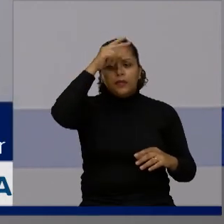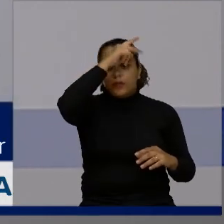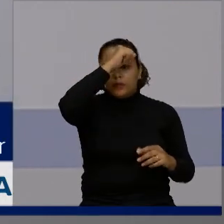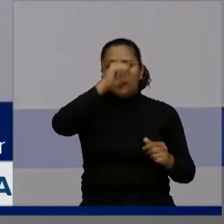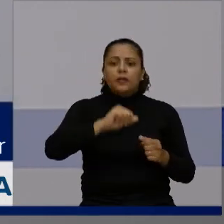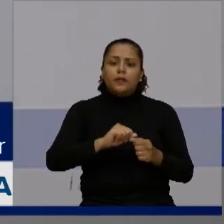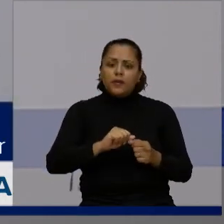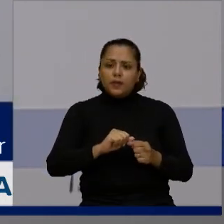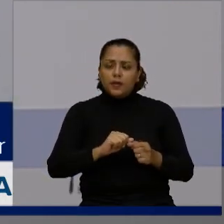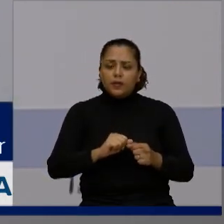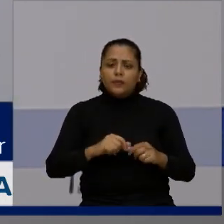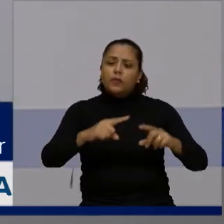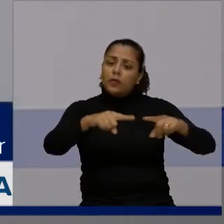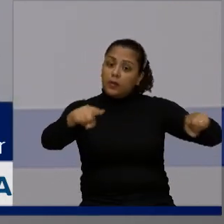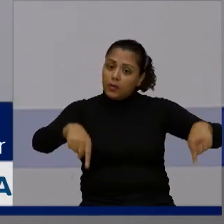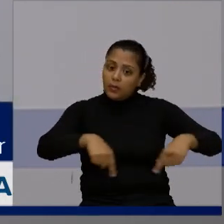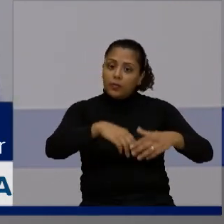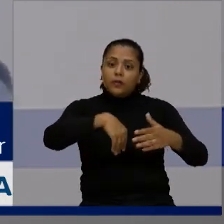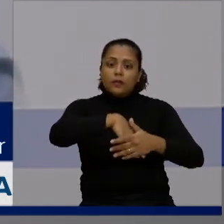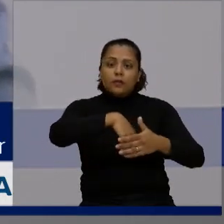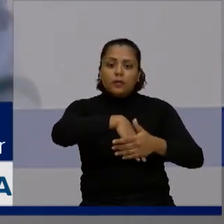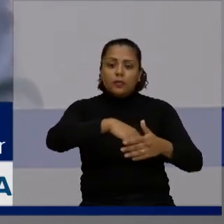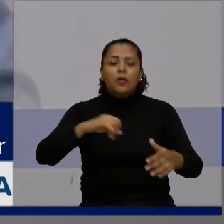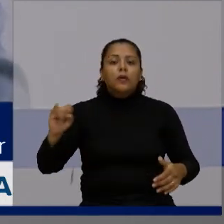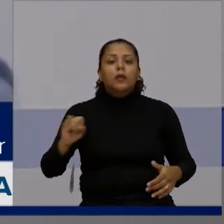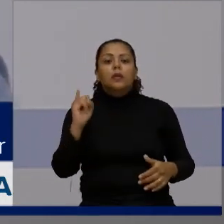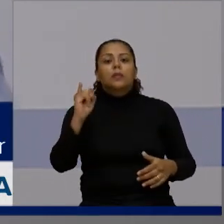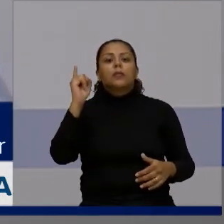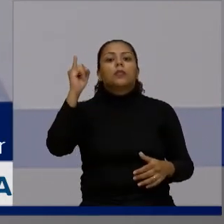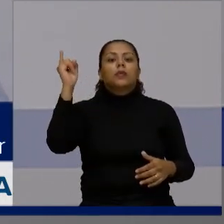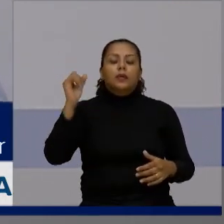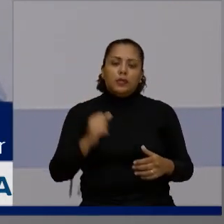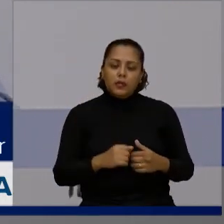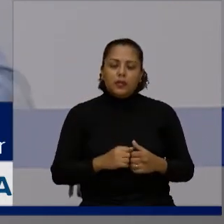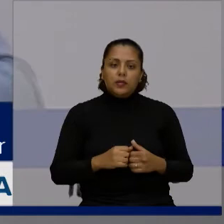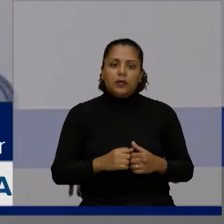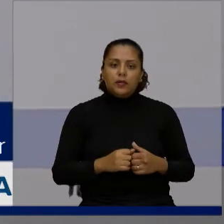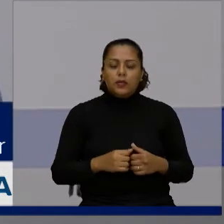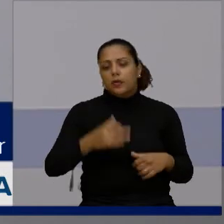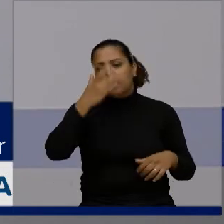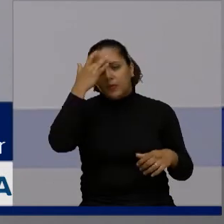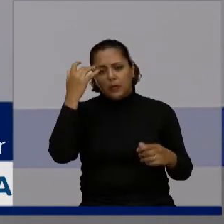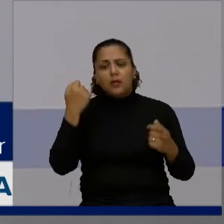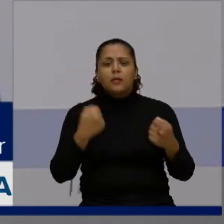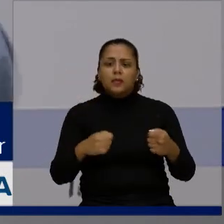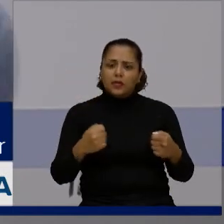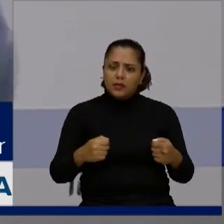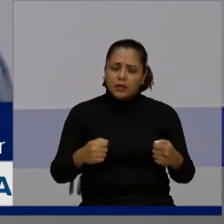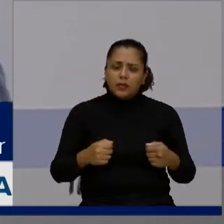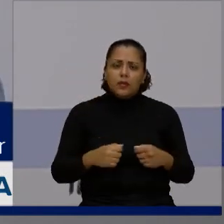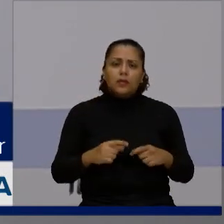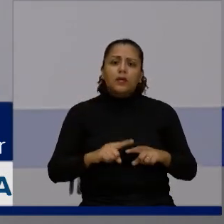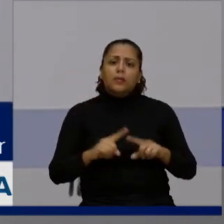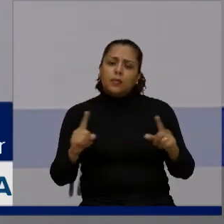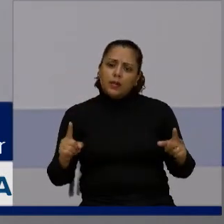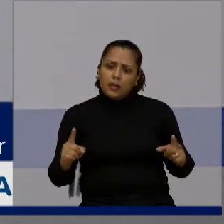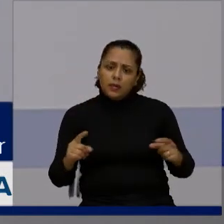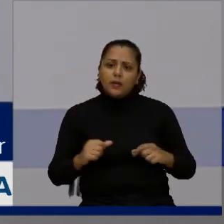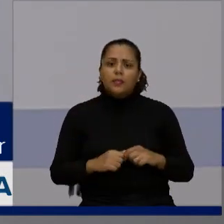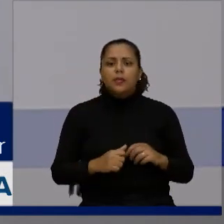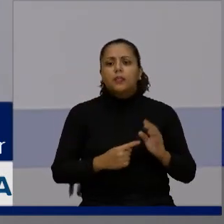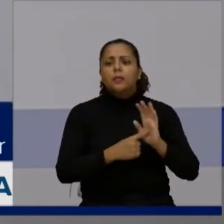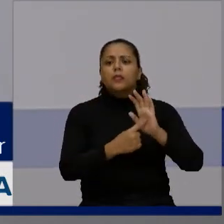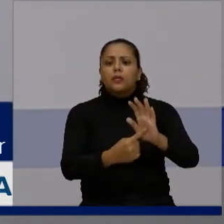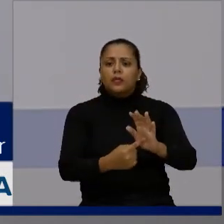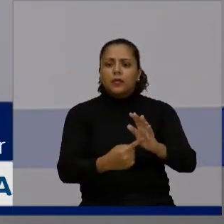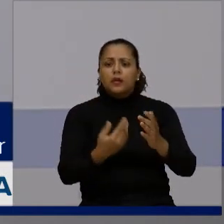futebol é importante, as pessoas precisam realmente desse local de lazer, mas também vale a pena ressaltar essa